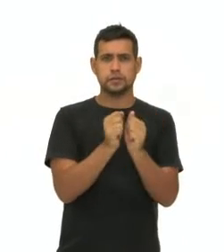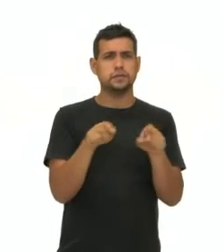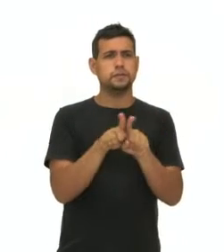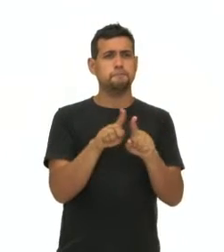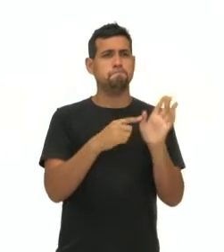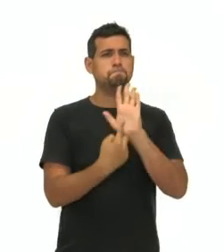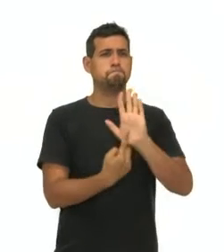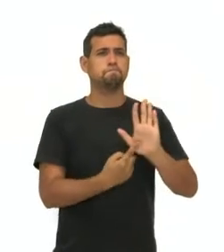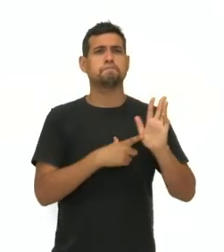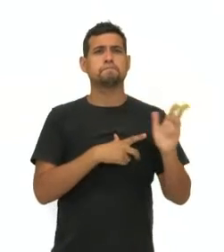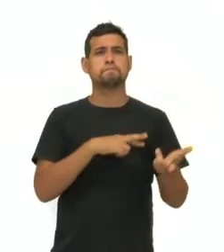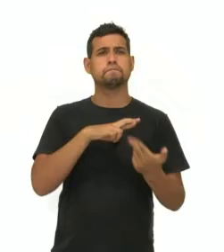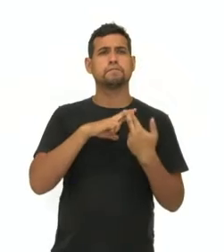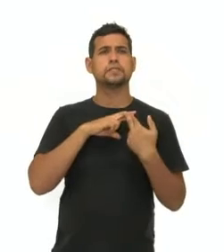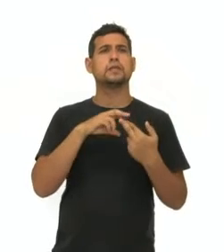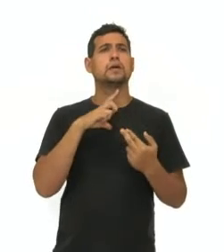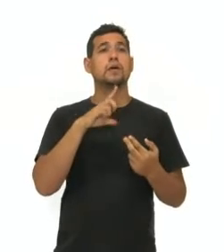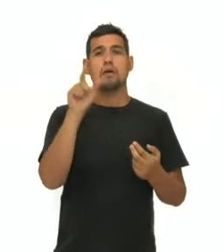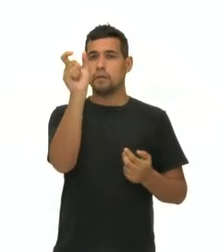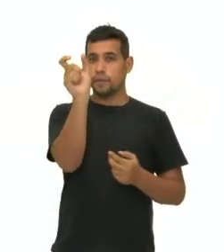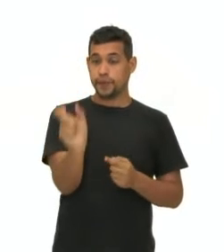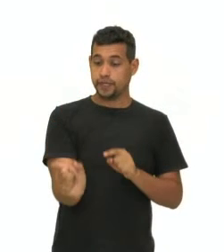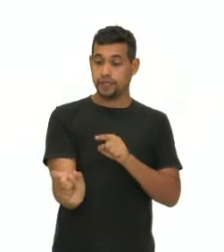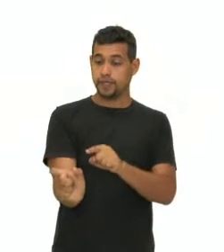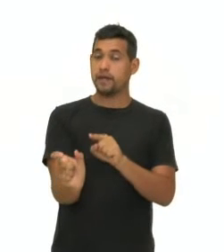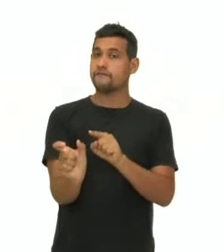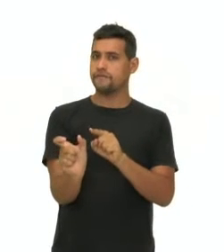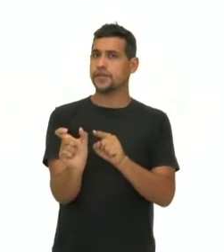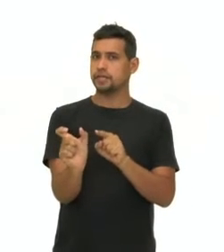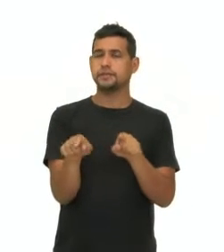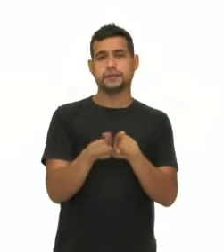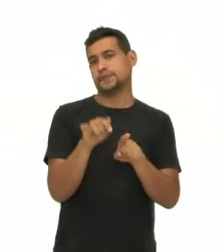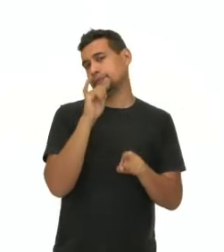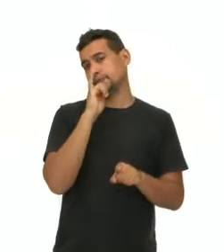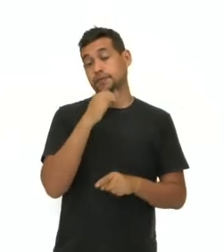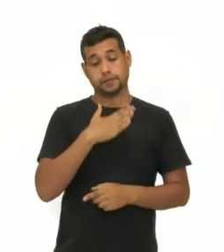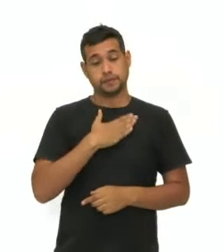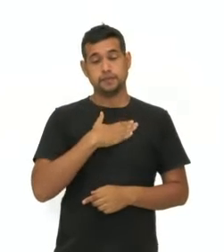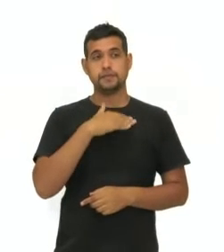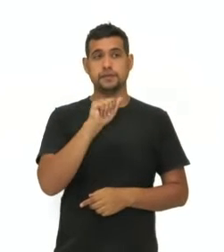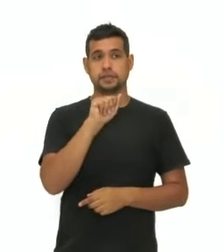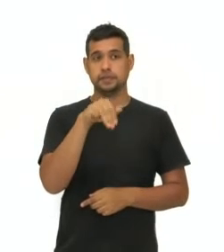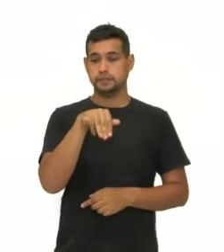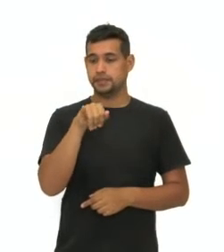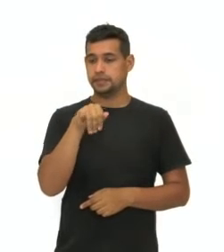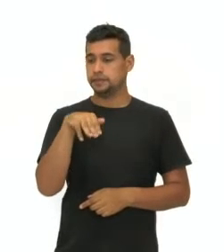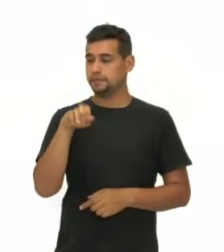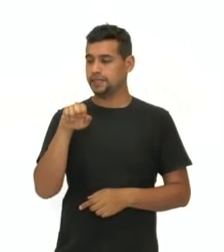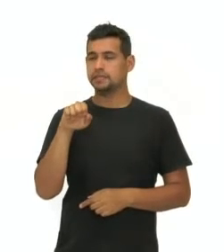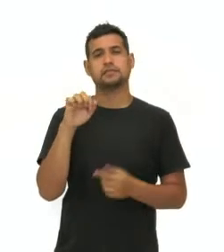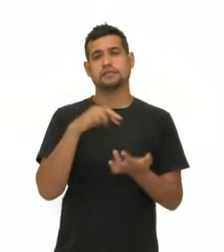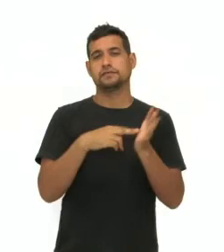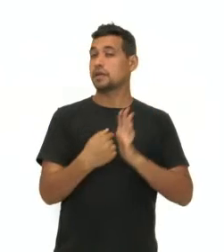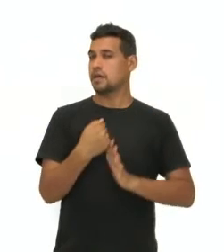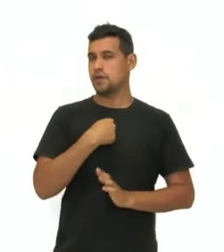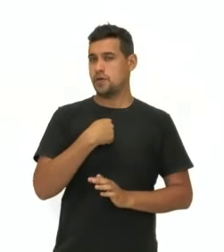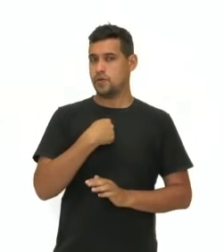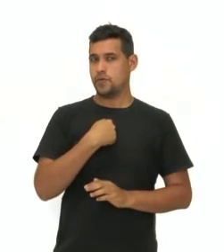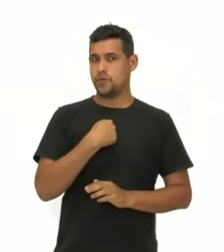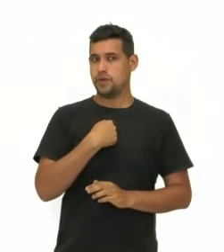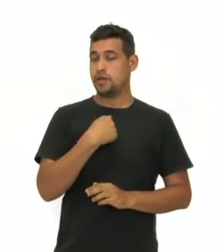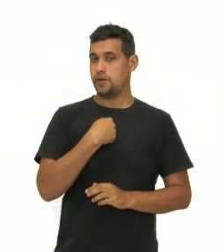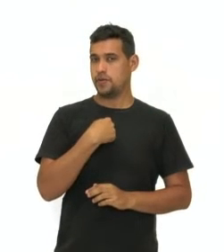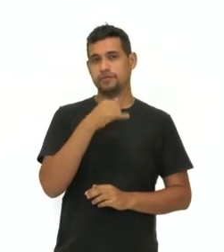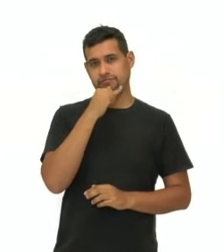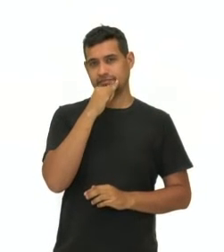são os responsáveis por indicar a pessoa da frase a Mi me gusta eu